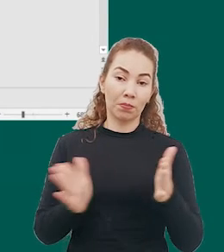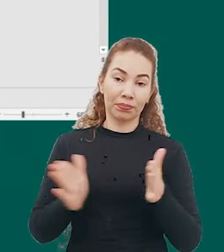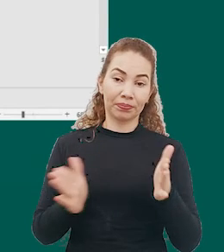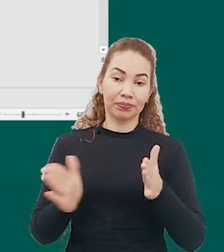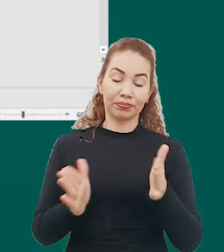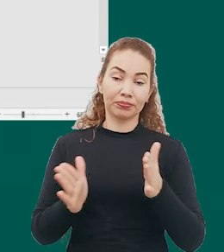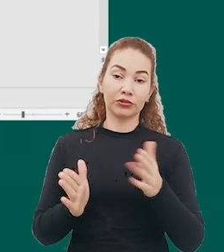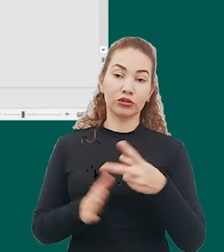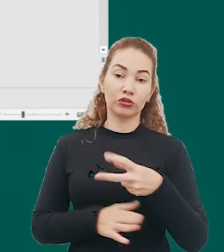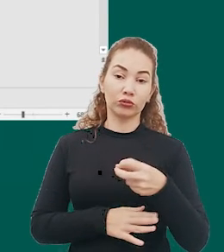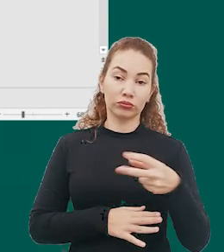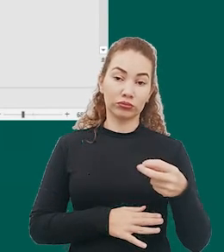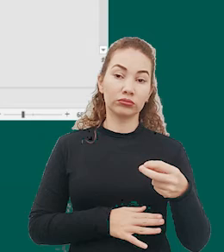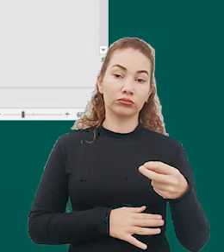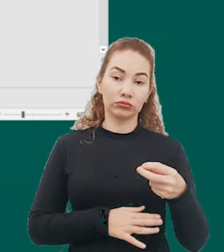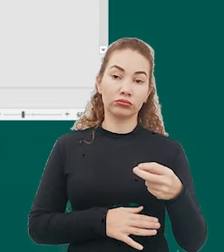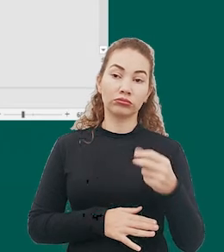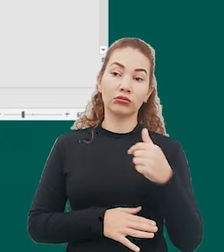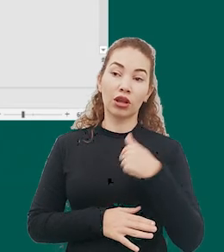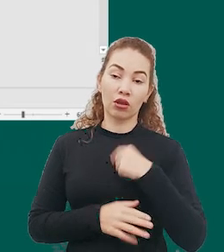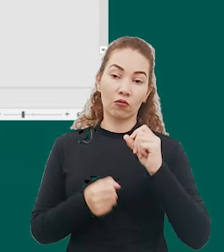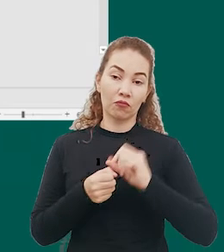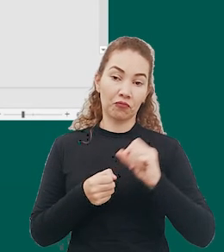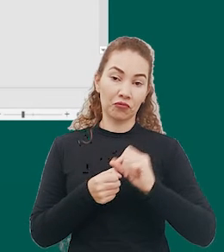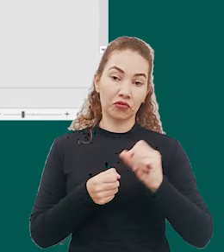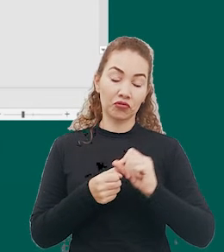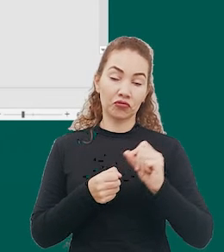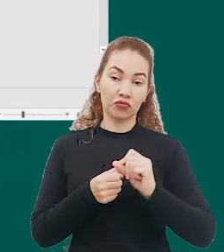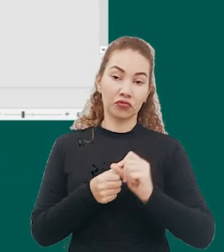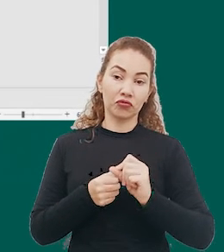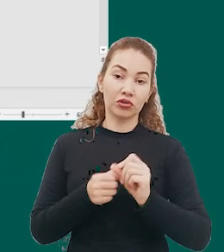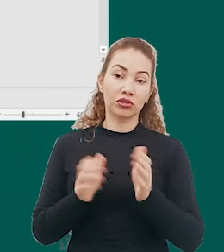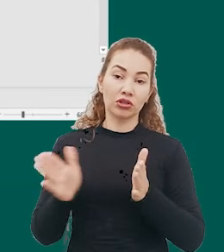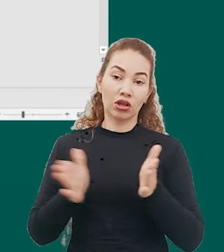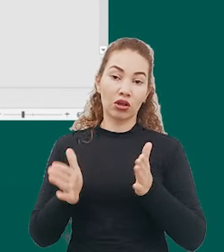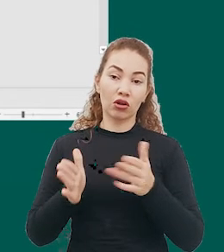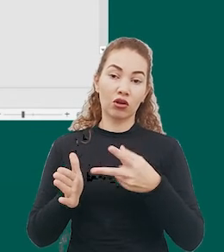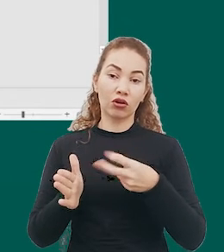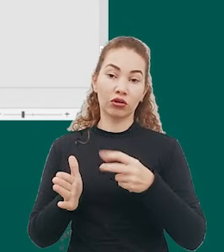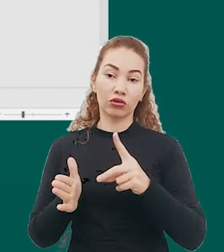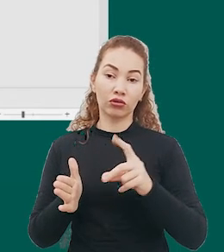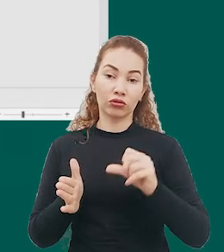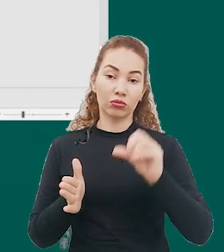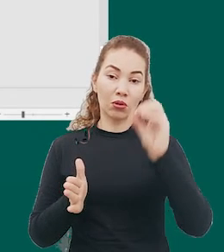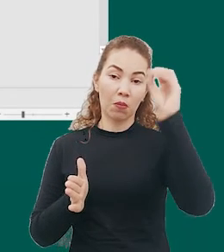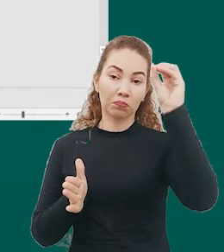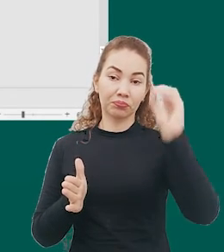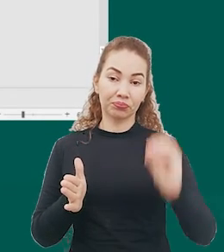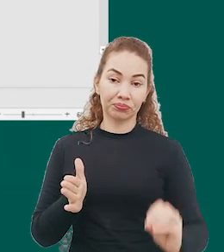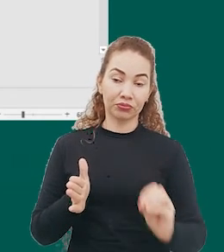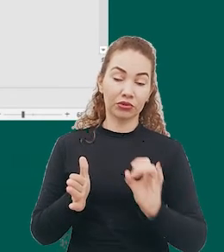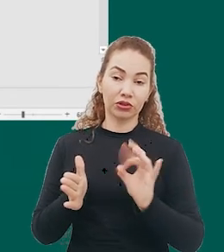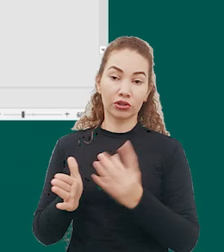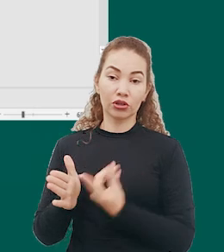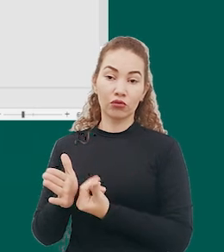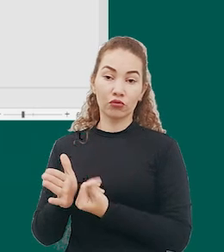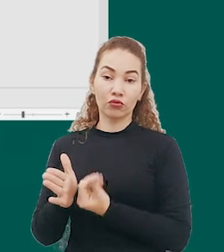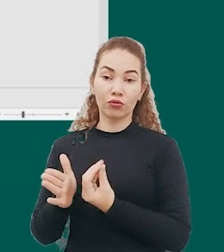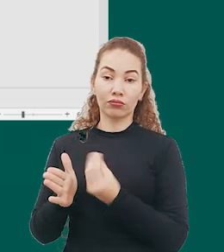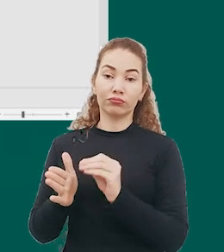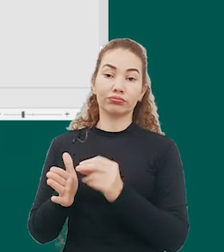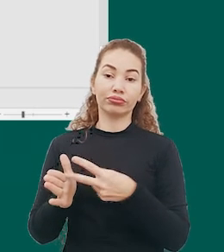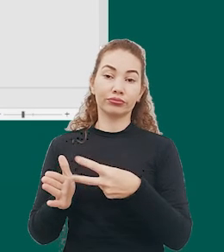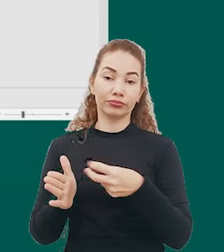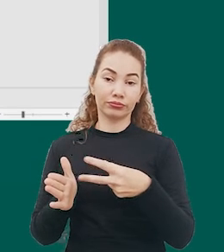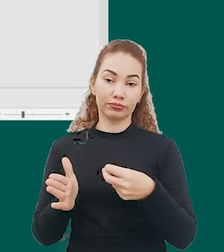de 2020, eu estarei deixando a coluna de 2019 zerada e colocando o valor correspondente na